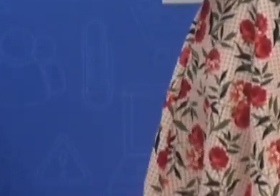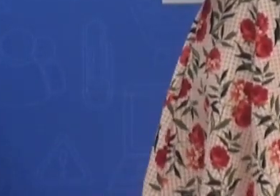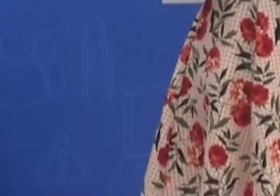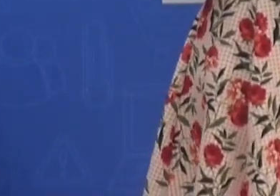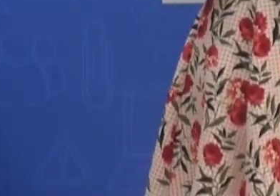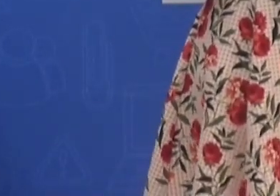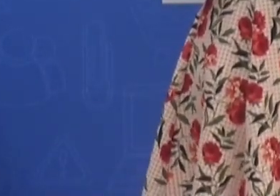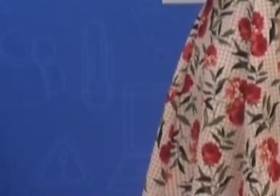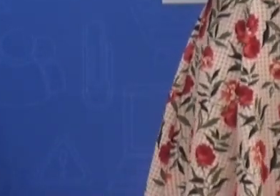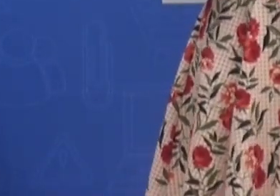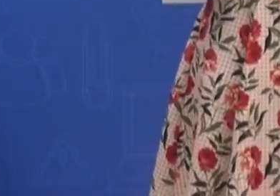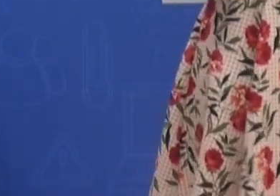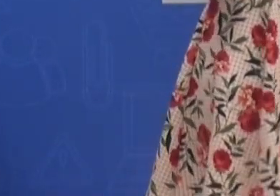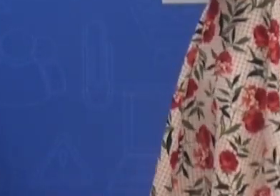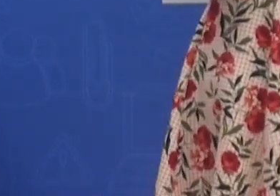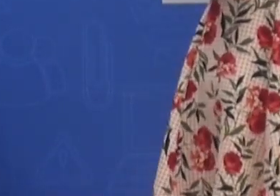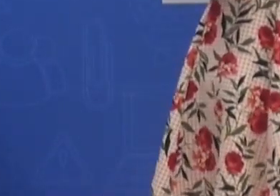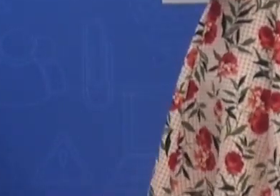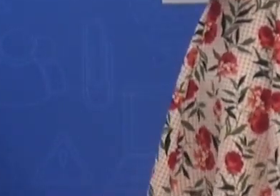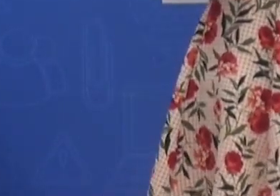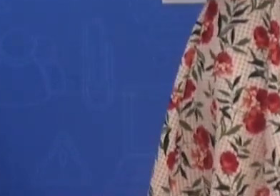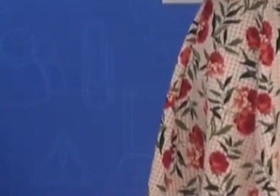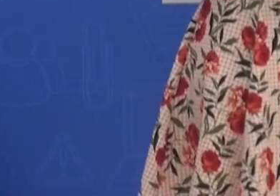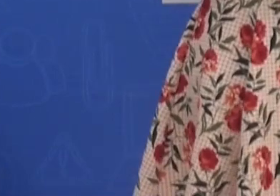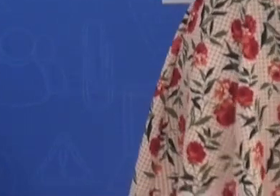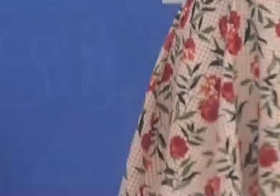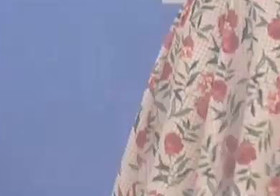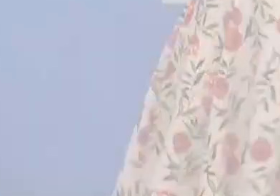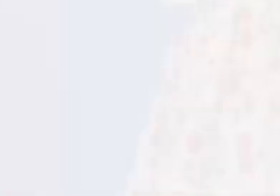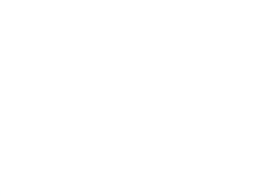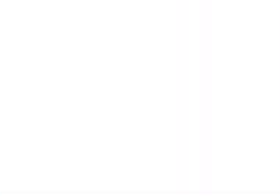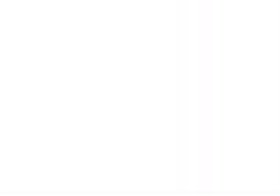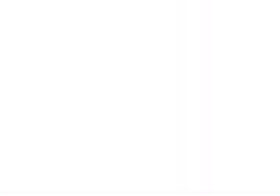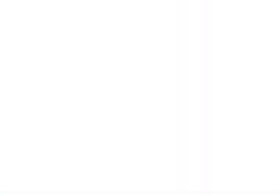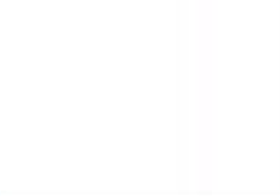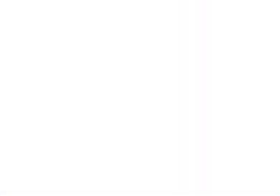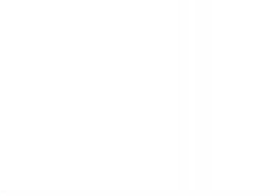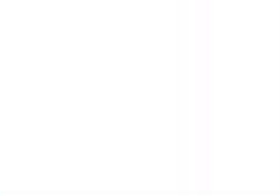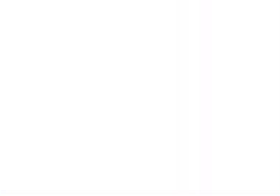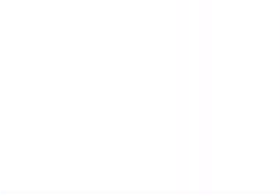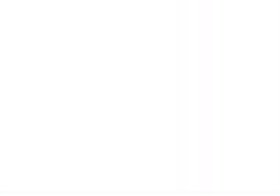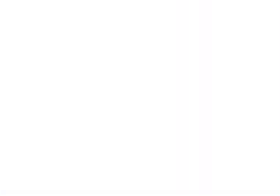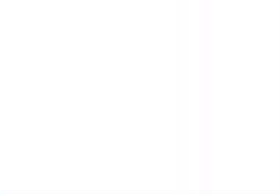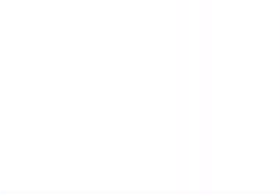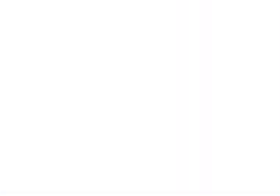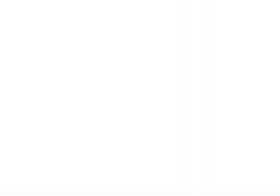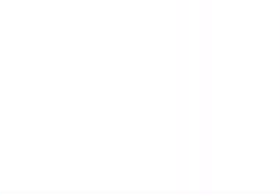onde procurar. Noroeste, as lojas que vendem moda. Roda aí o VT pra gente.